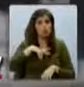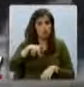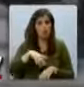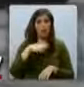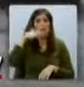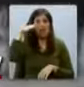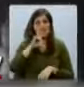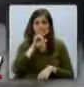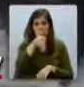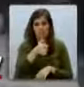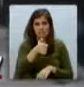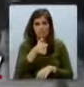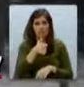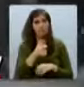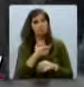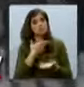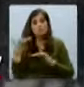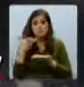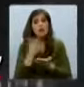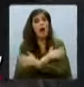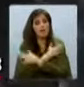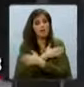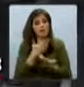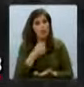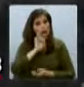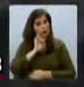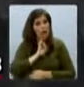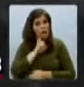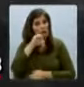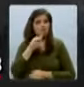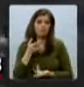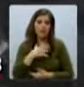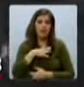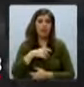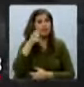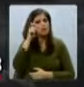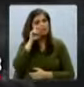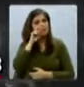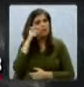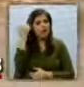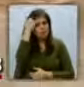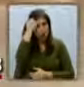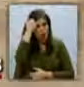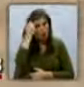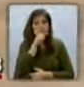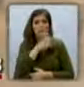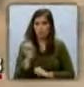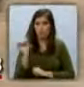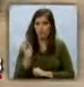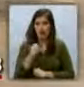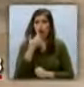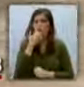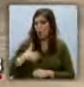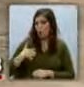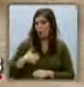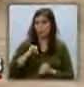anos. Tornaram-se amigos e hoje é ela quem zela para que a memória de Luís Ferreira não se perca. Orgulhosa do tio,